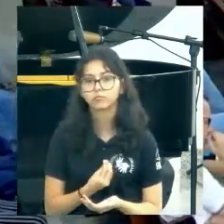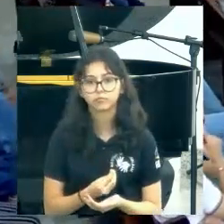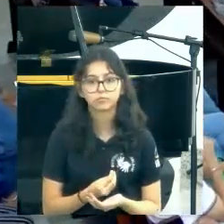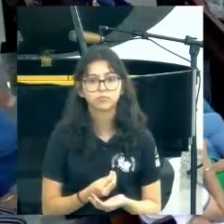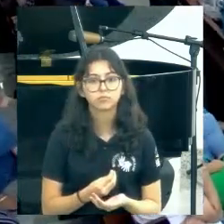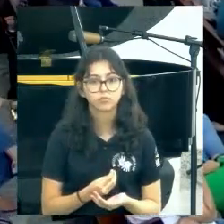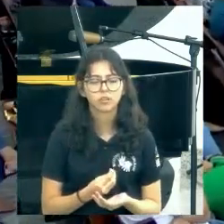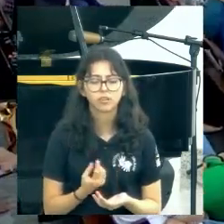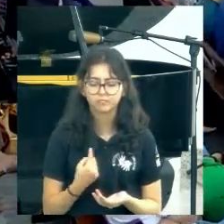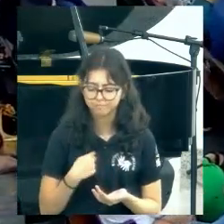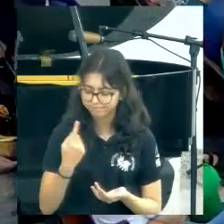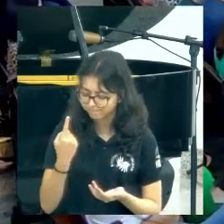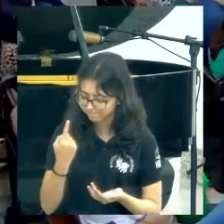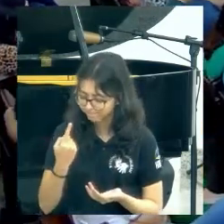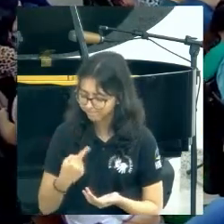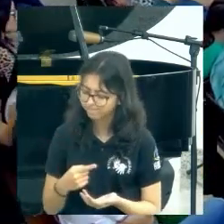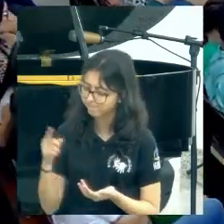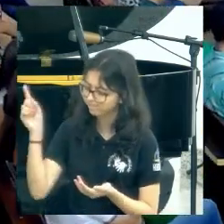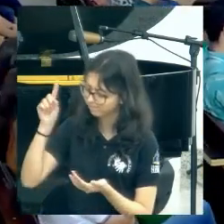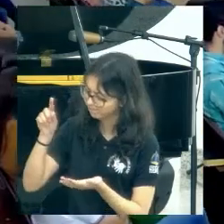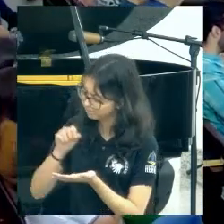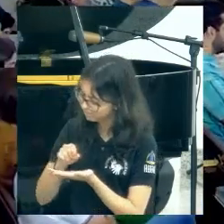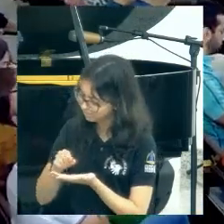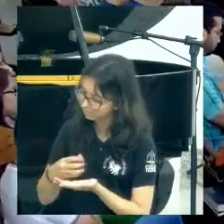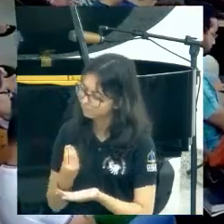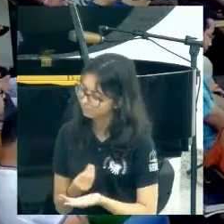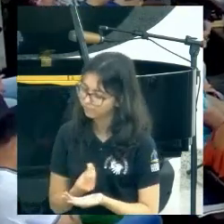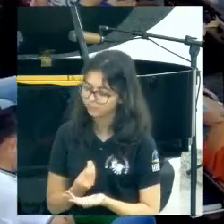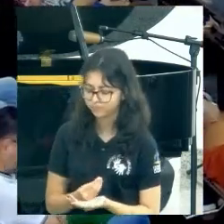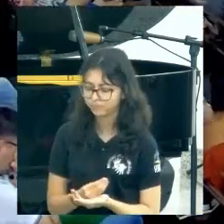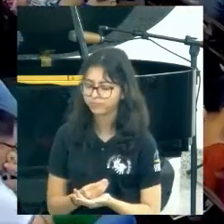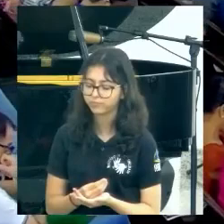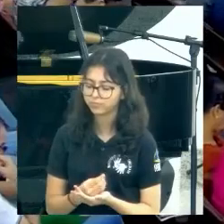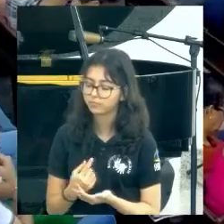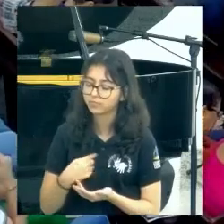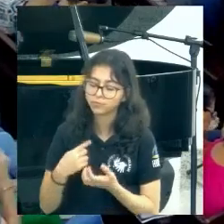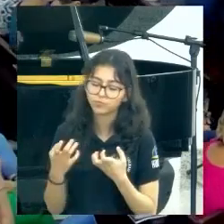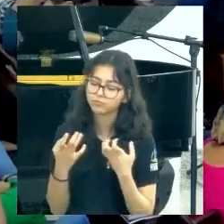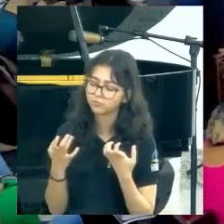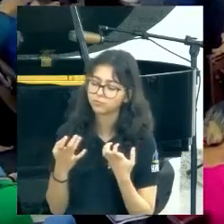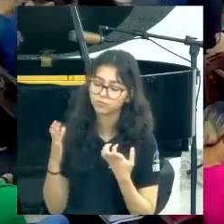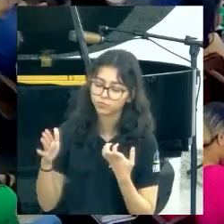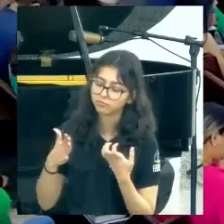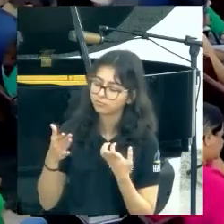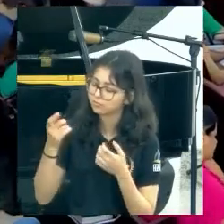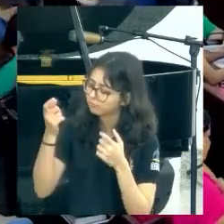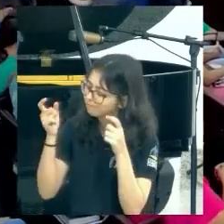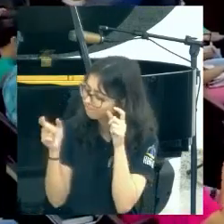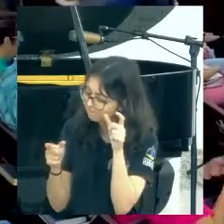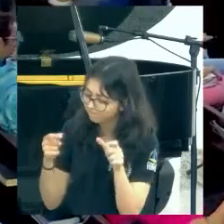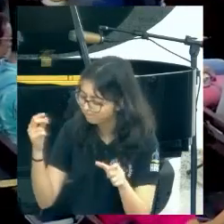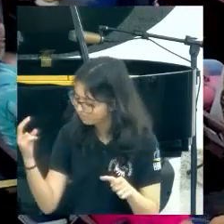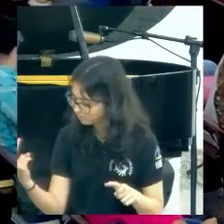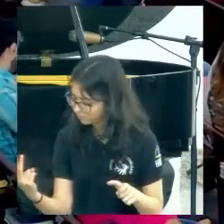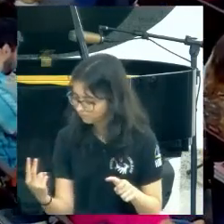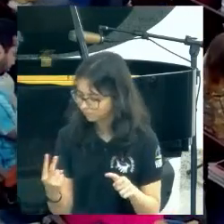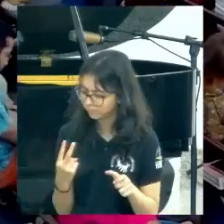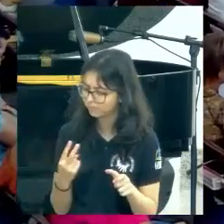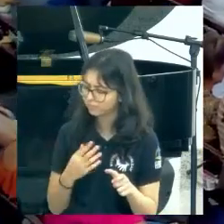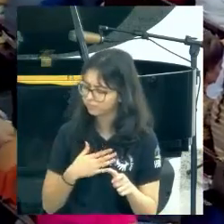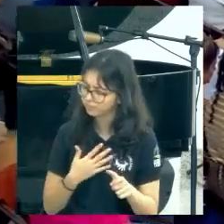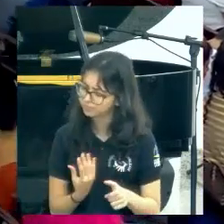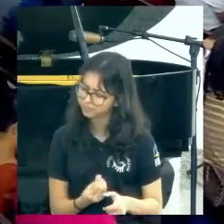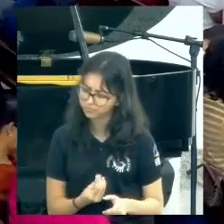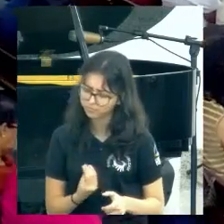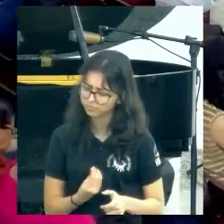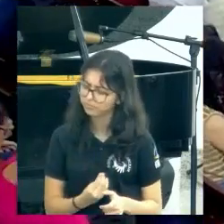Eu sou quarta viva tua, meu Pai. Eu quero que quando as pessoas leiam a minha vida, vejam as minhas atitudes,